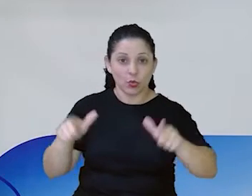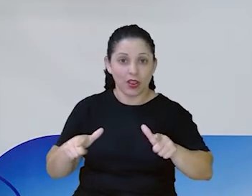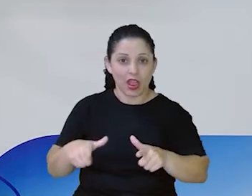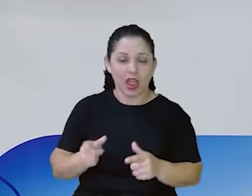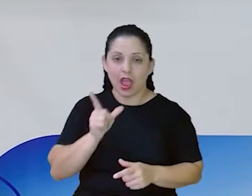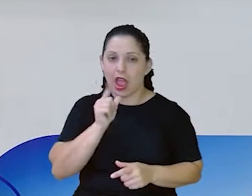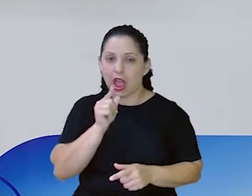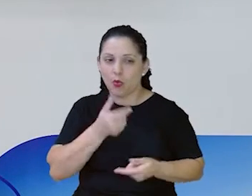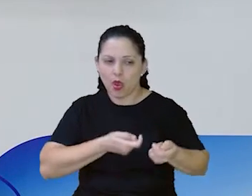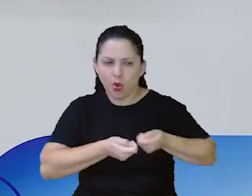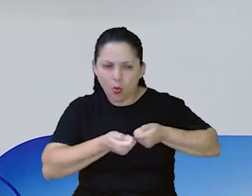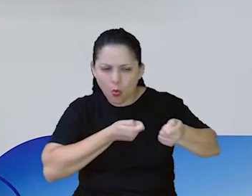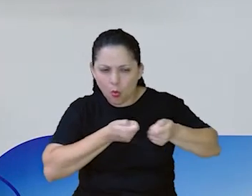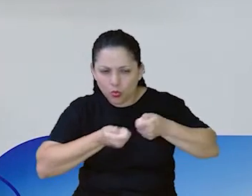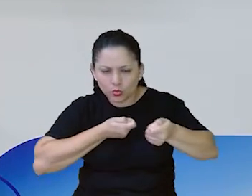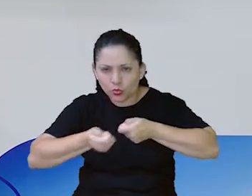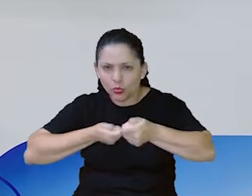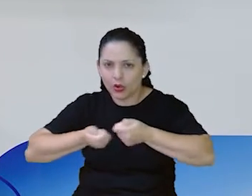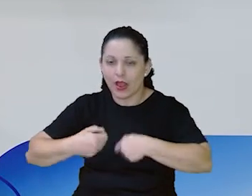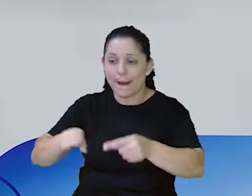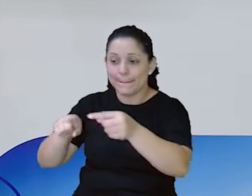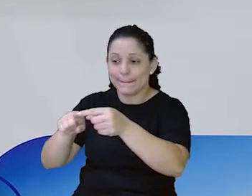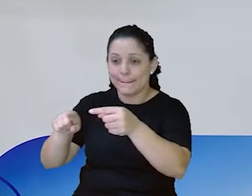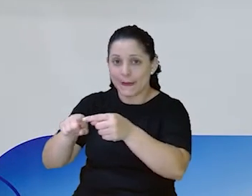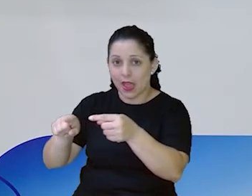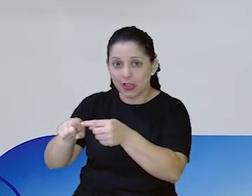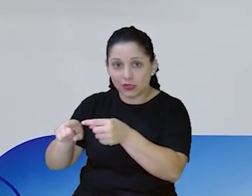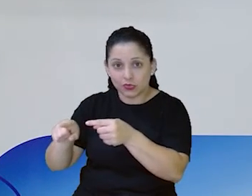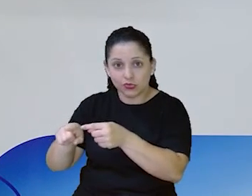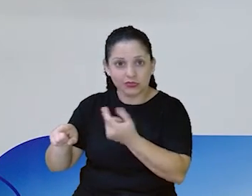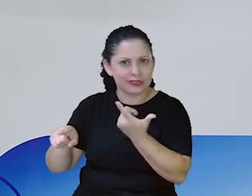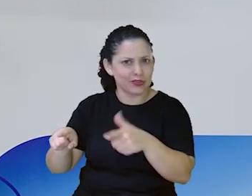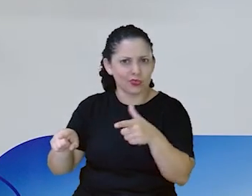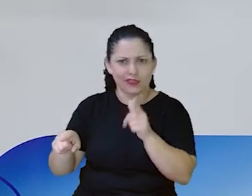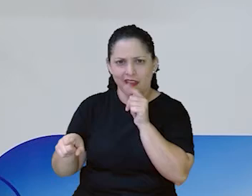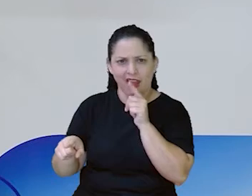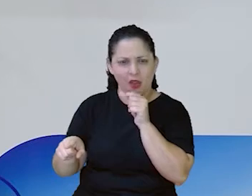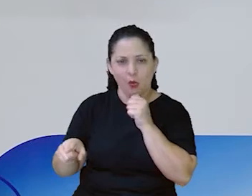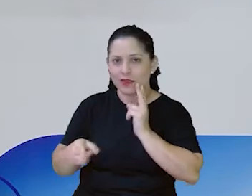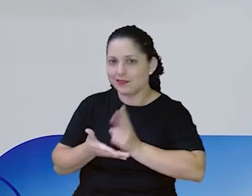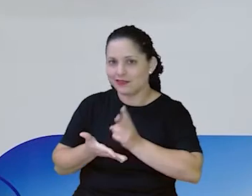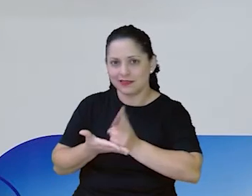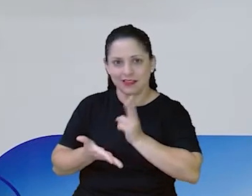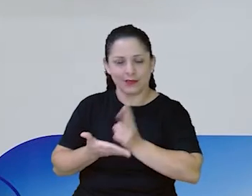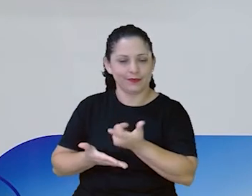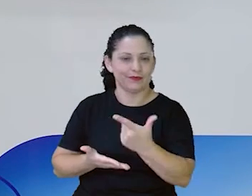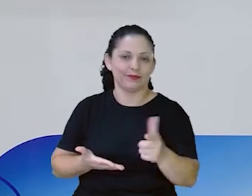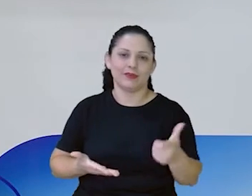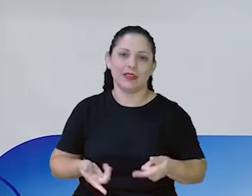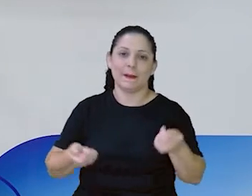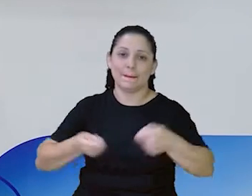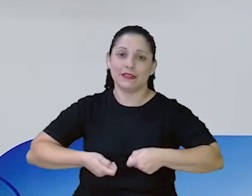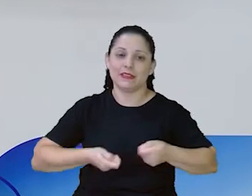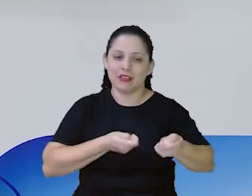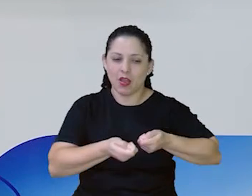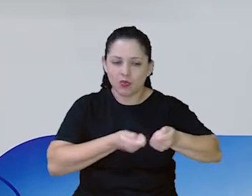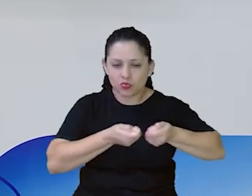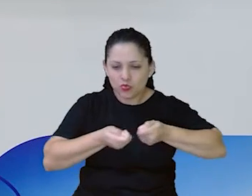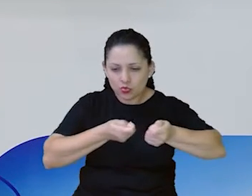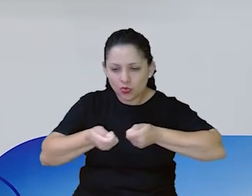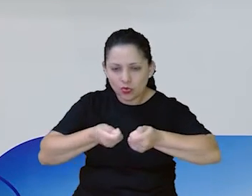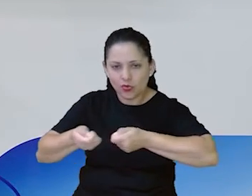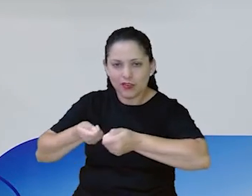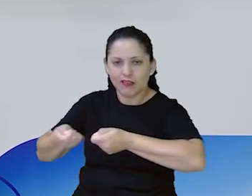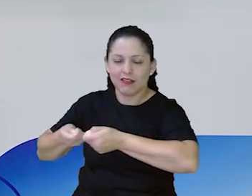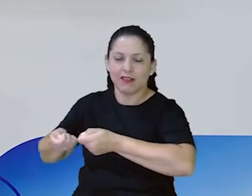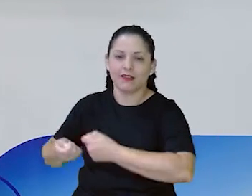de água, bairros, por exemplo, que não é todo dia que tem água lá na torneira, então precisa racionar água.